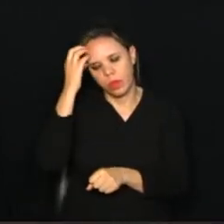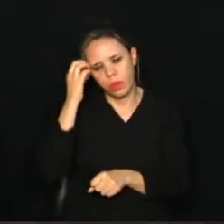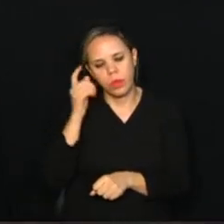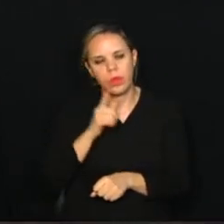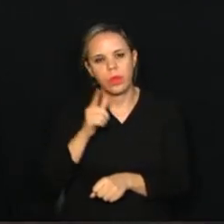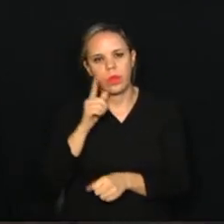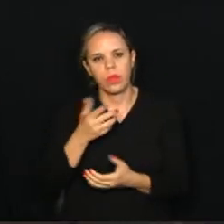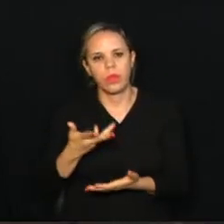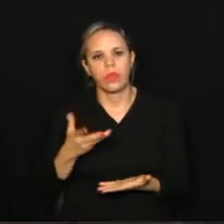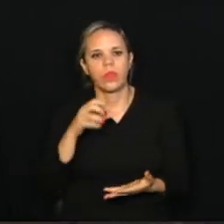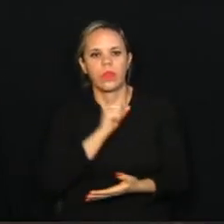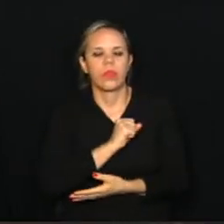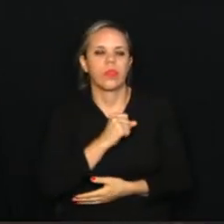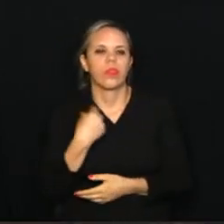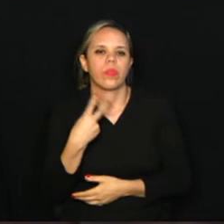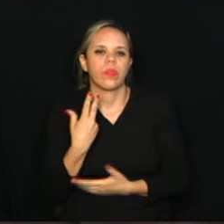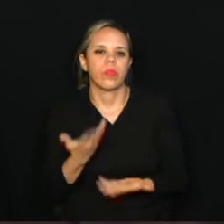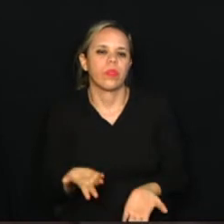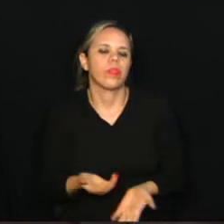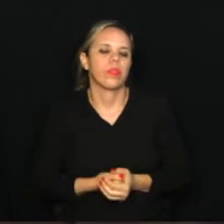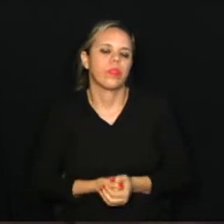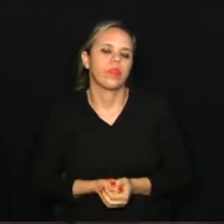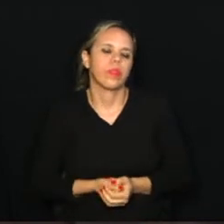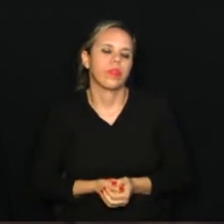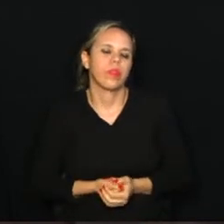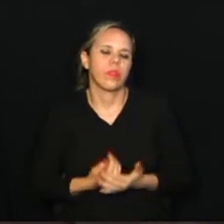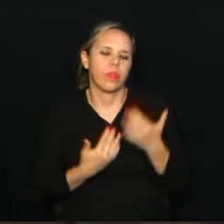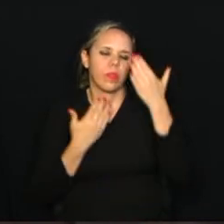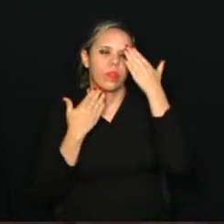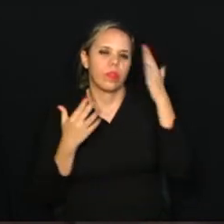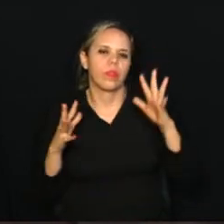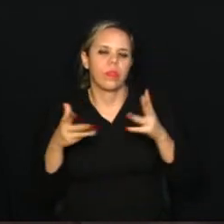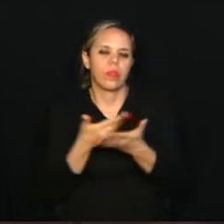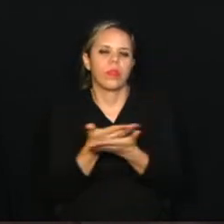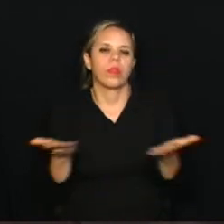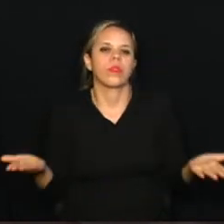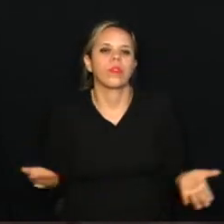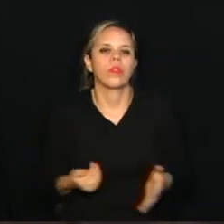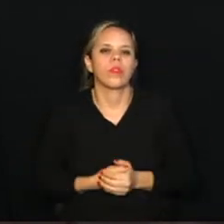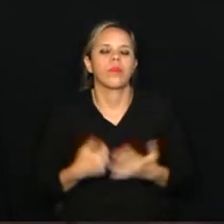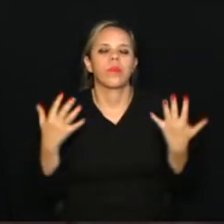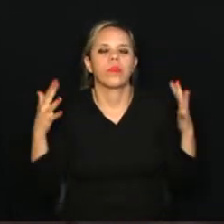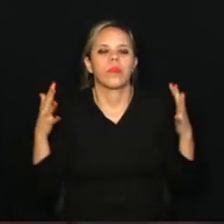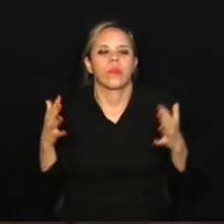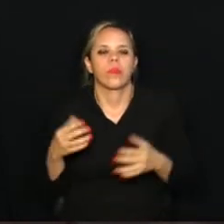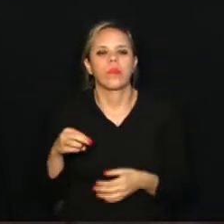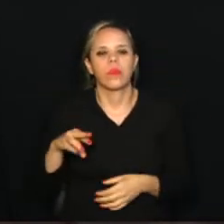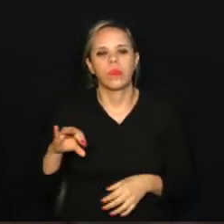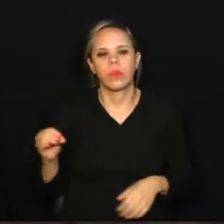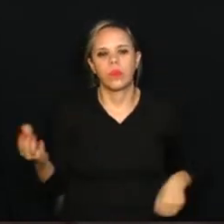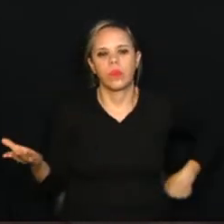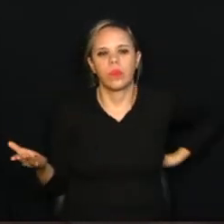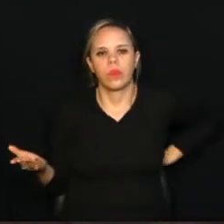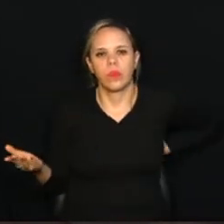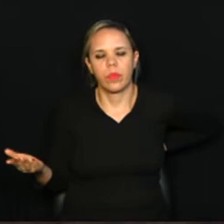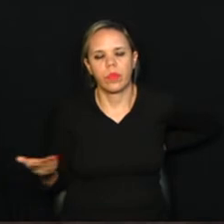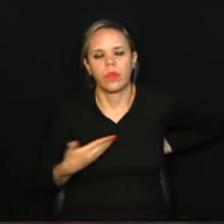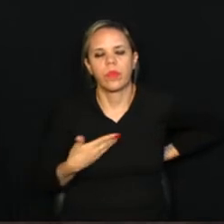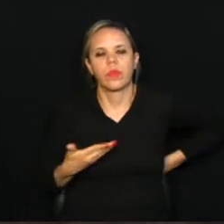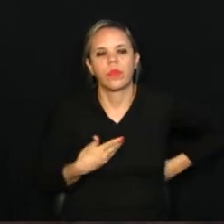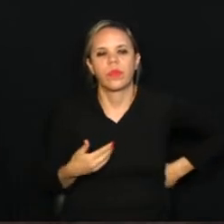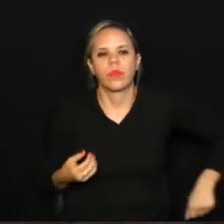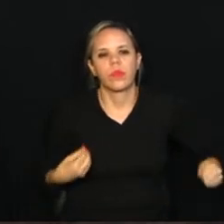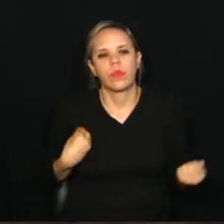consegue agir mais rápido, nós vereadores. Então, muito obrigado a todos. Parabéns ao Márcio, que é um grande amigo que está